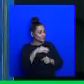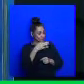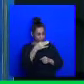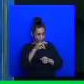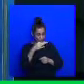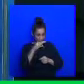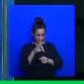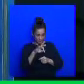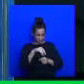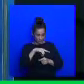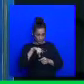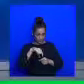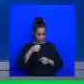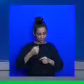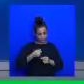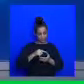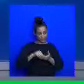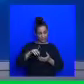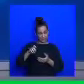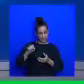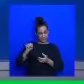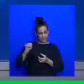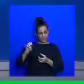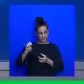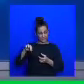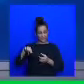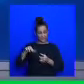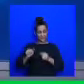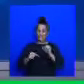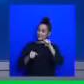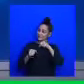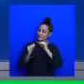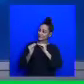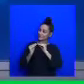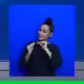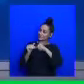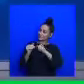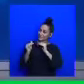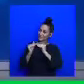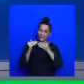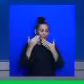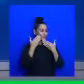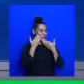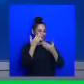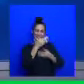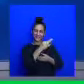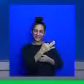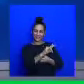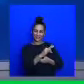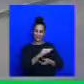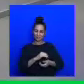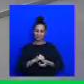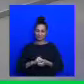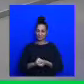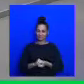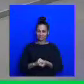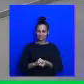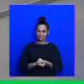vocês confirmam os números sorteados da Mega Sena? Sim, confirmo. Sim, confirmo. Obrigado pelas